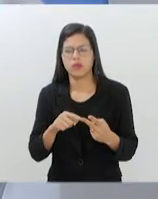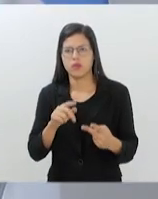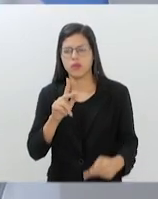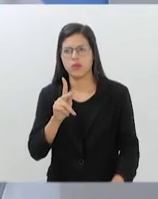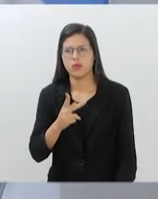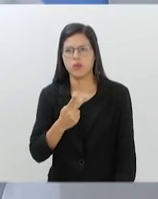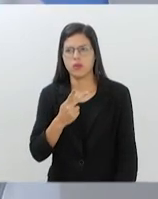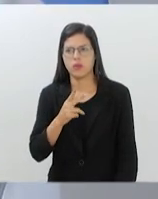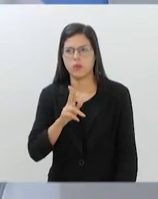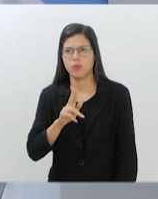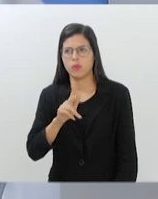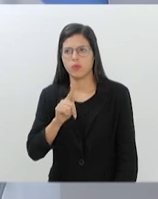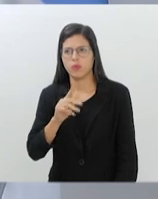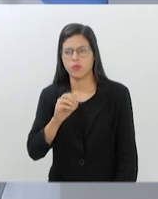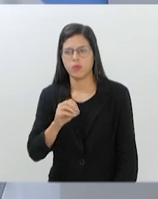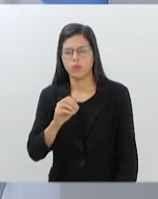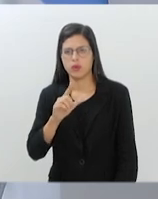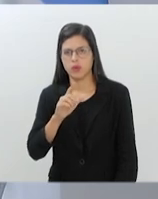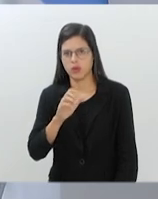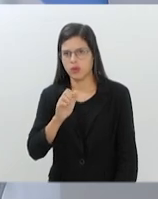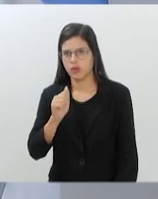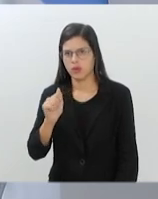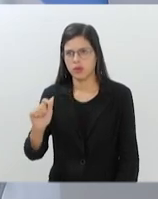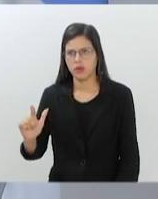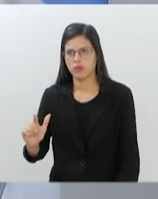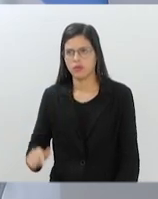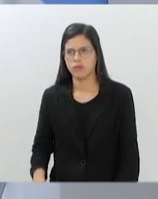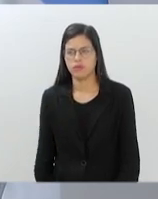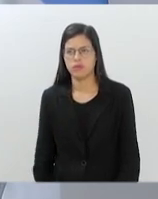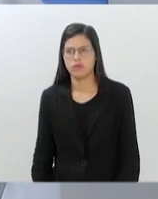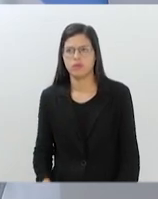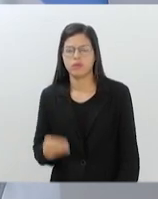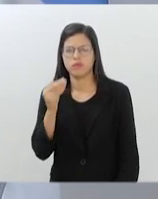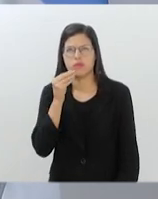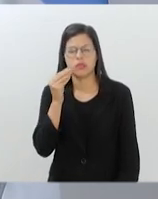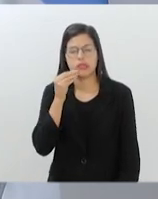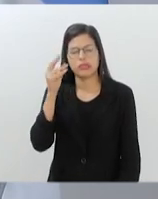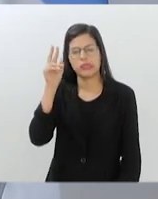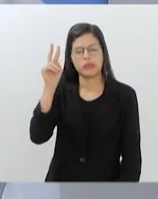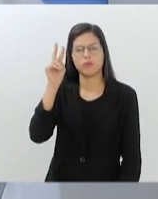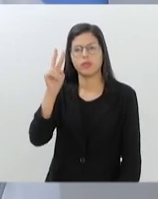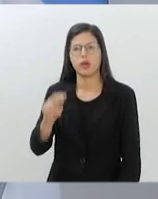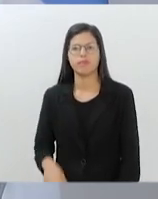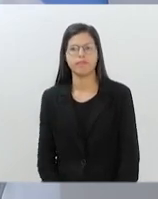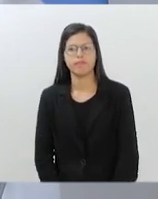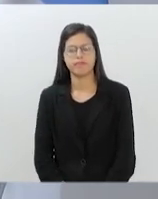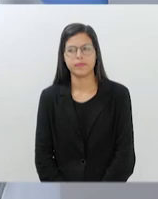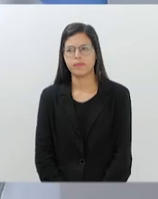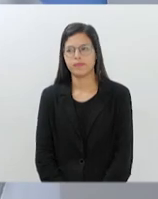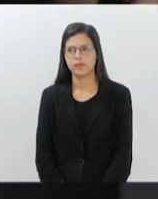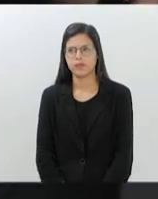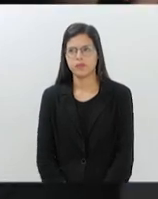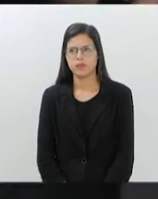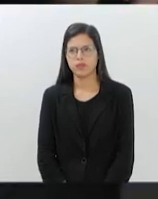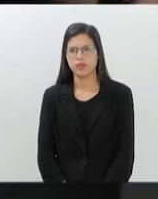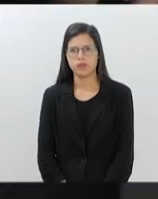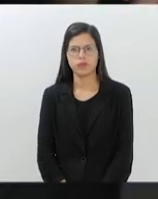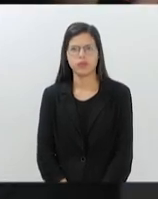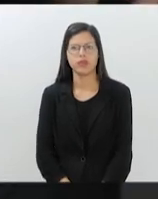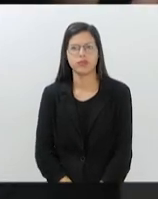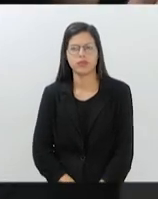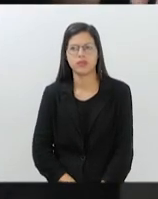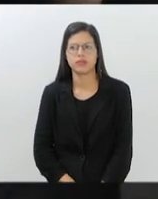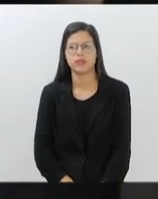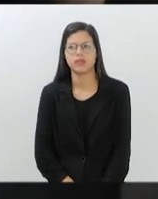Hugo Leal tentar me lembrar de algum outro que loucura